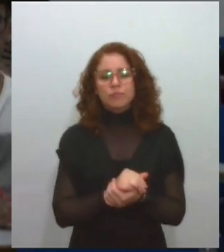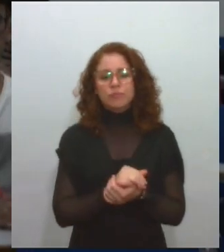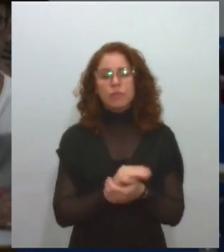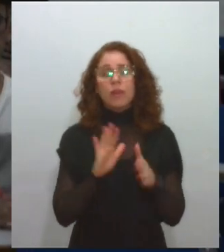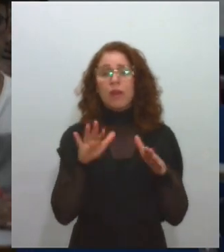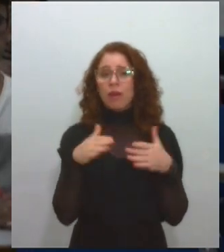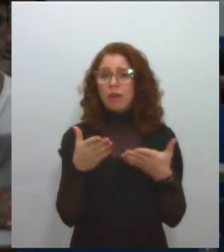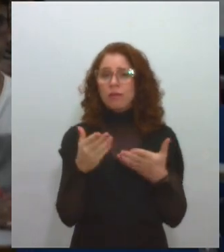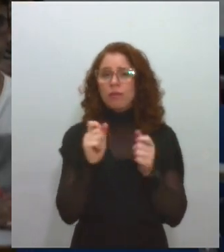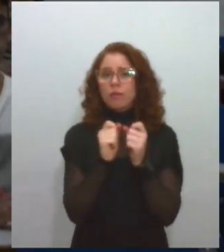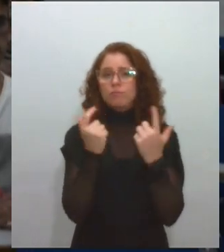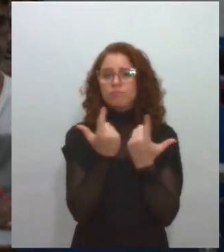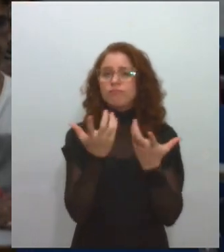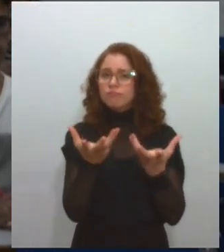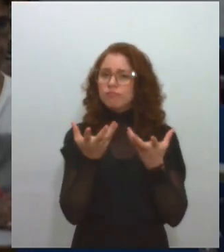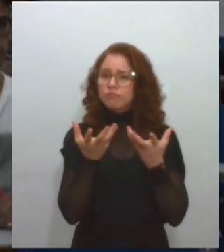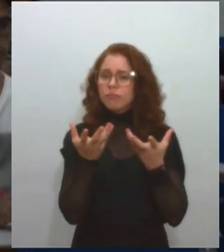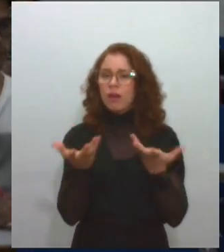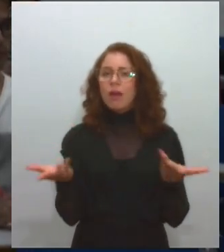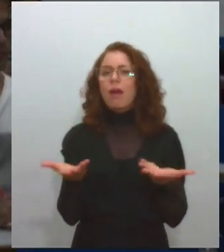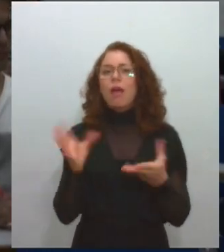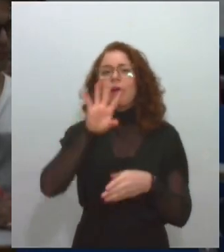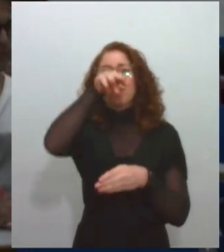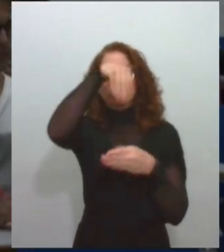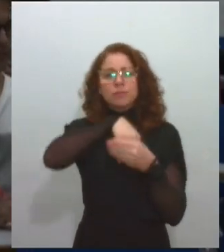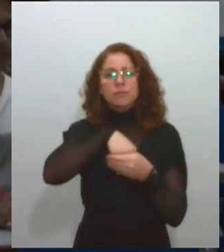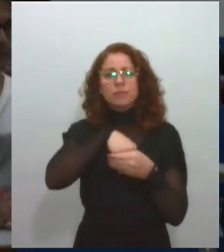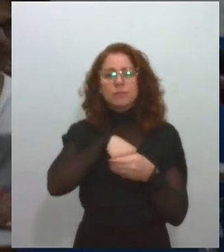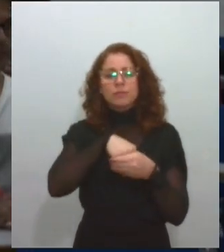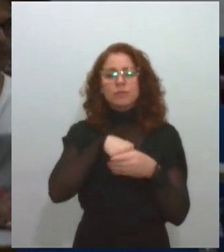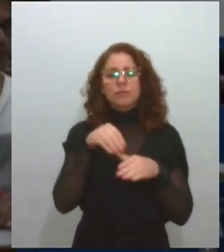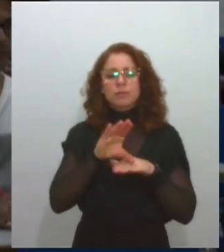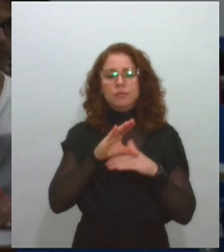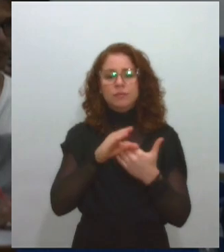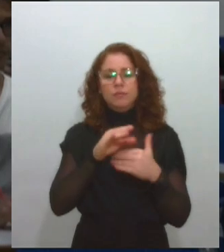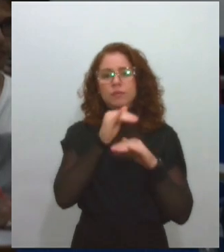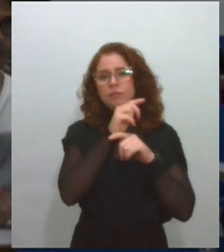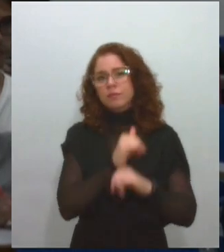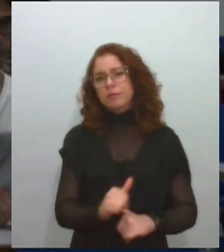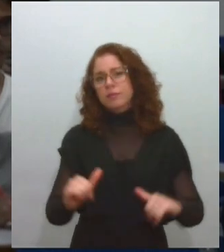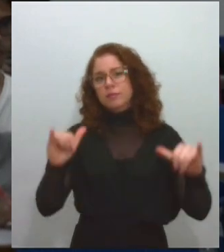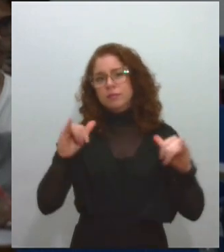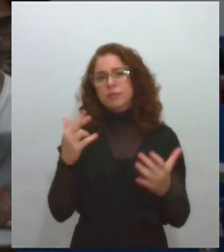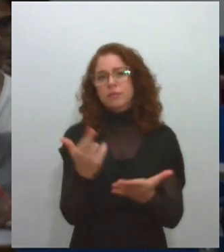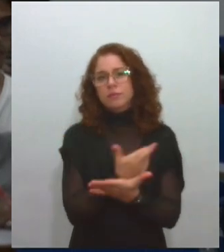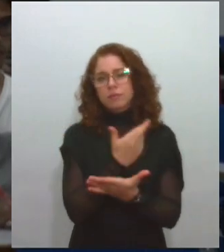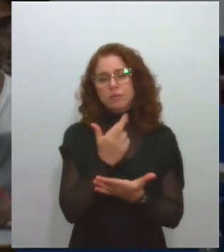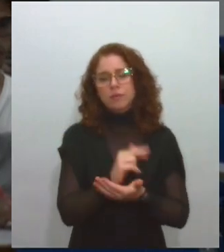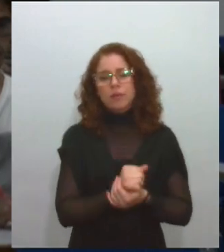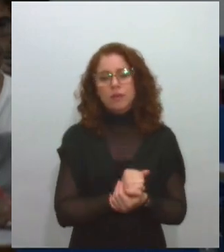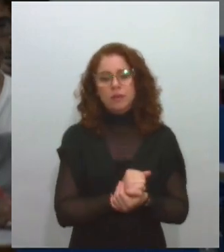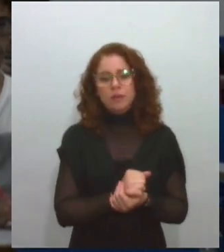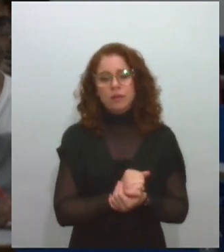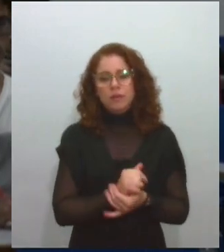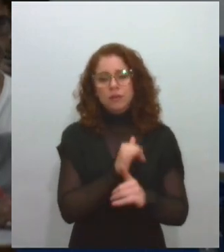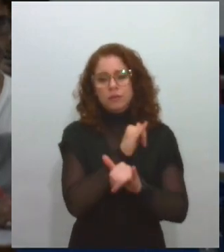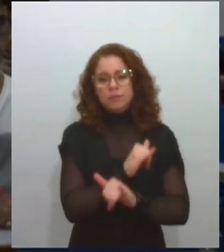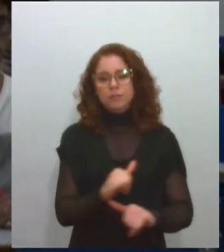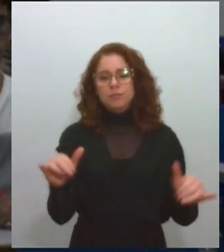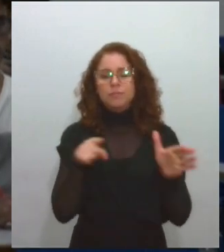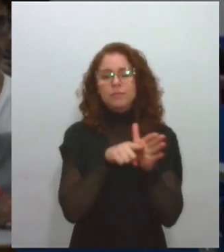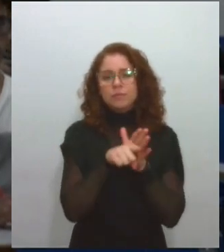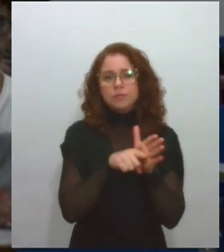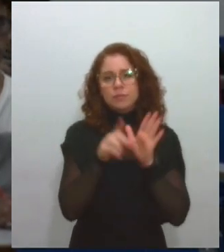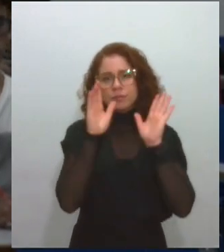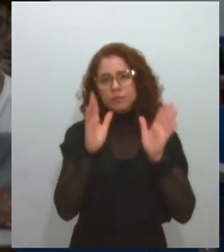a trazer para o ambiente acadêmico a divulgação da revista, nesse sentido de divulgar as pesquisas que podem ser feitas